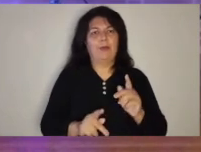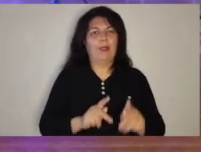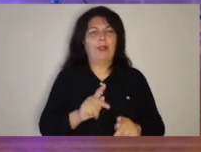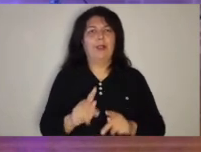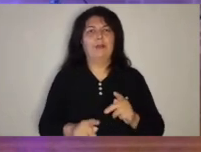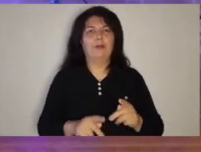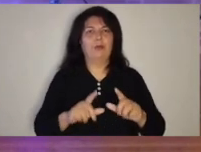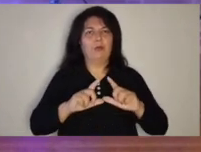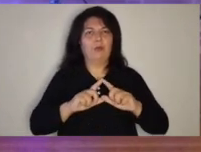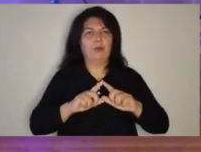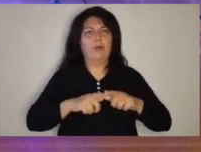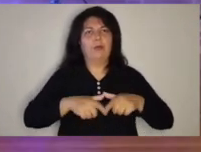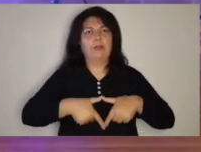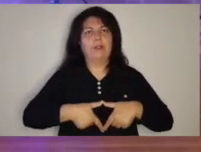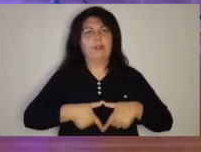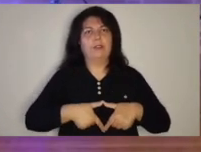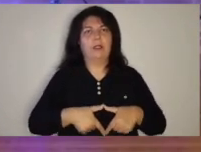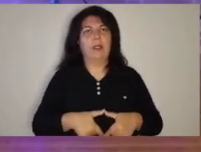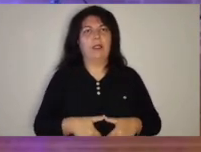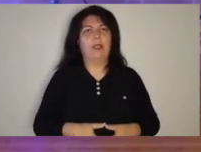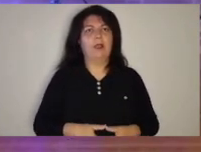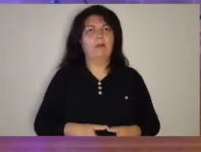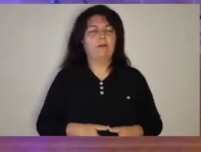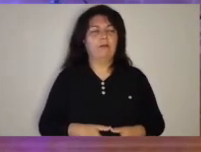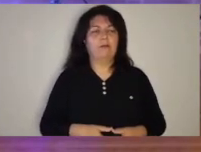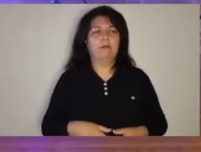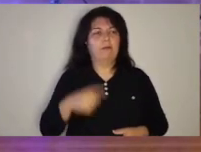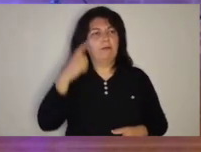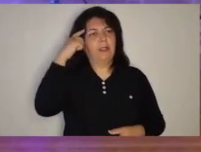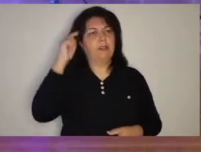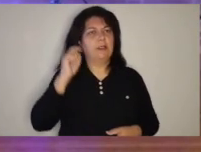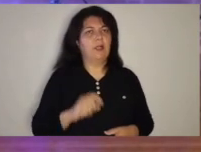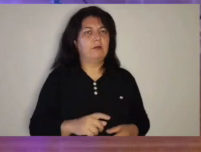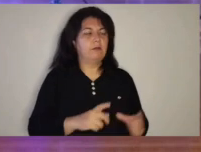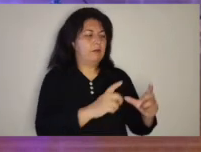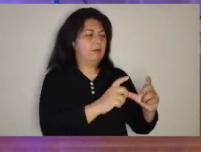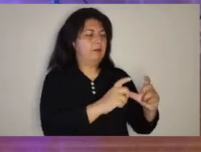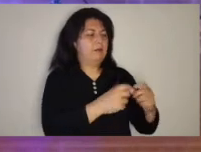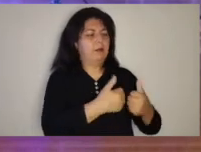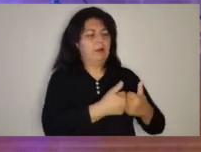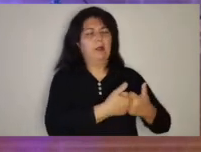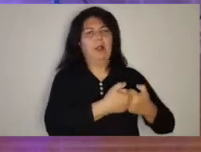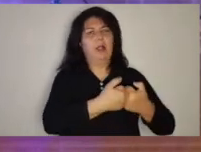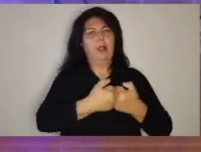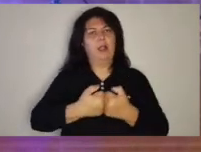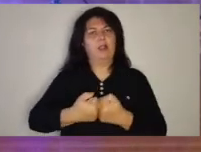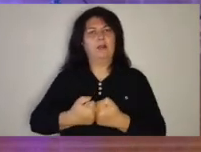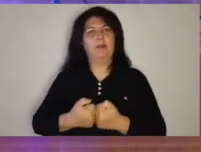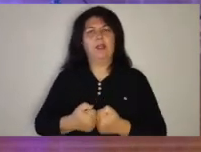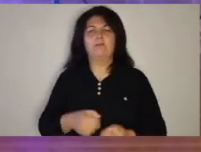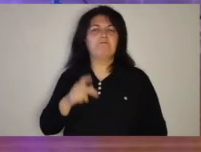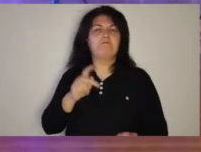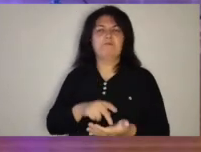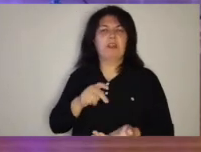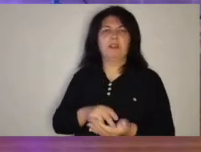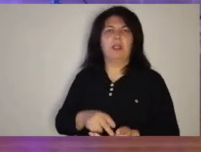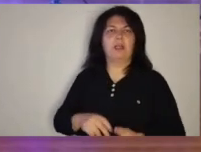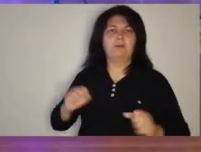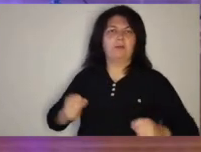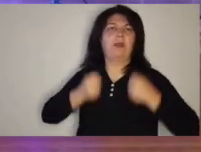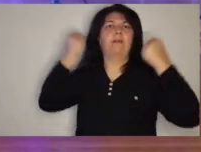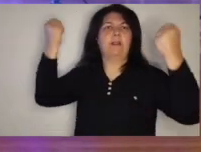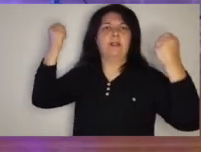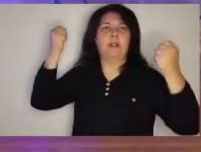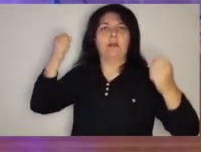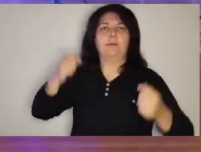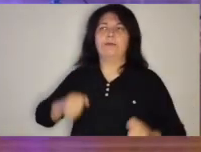E o pior, irmãos, o povo de Israel perdeu a presença de Deus porque os filisteus pegaram a arca e levaram